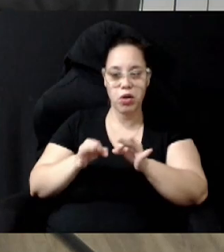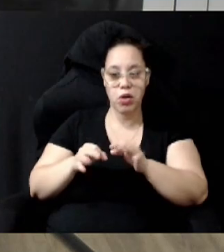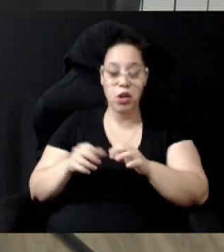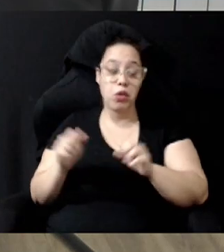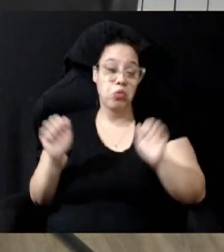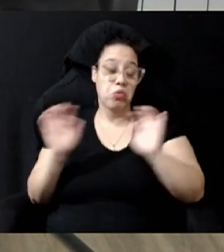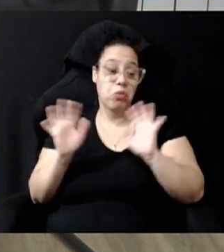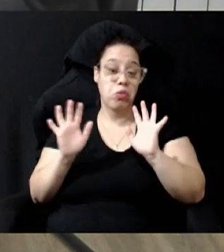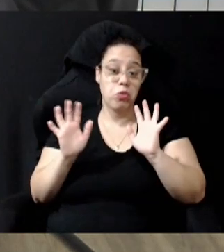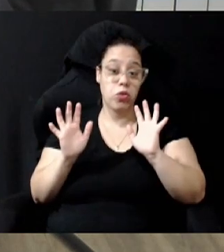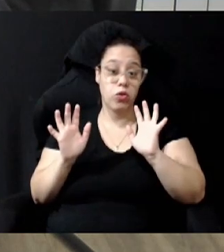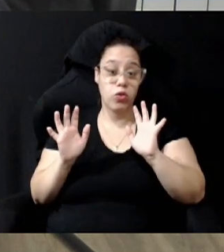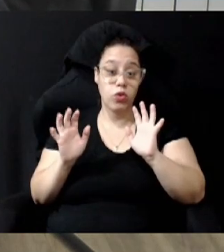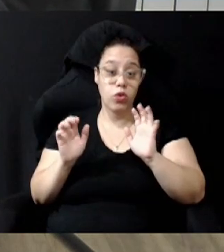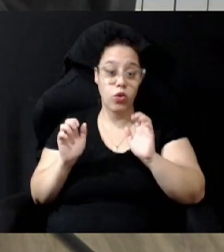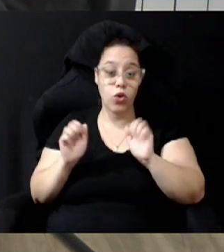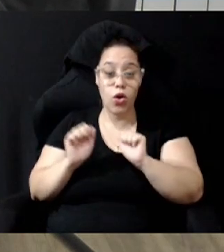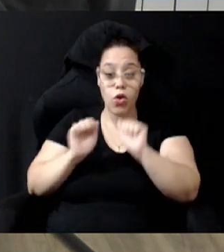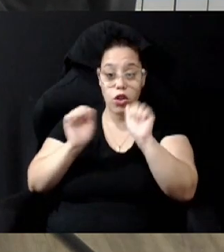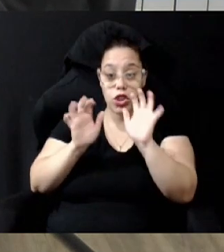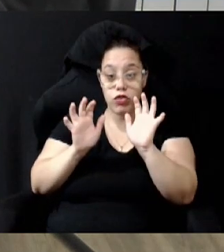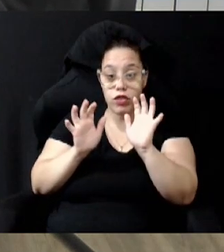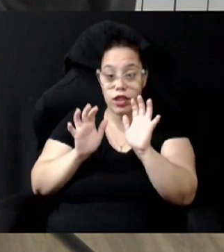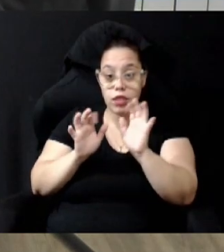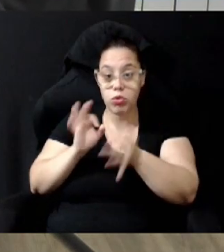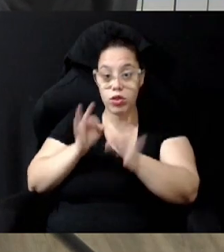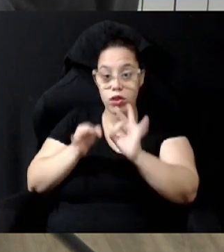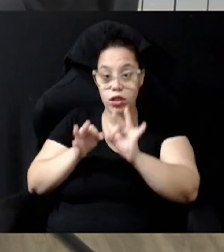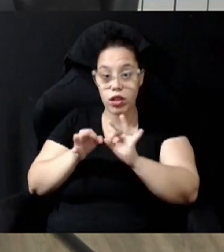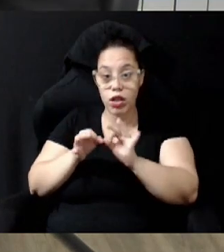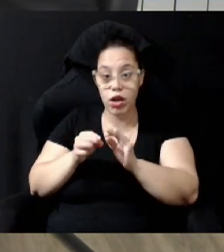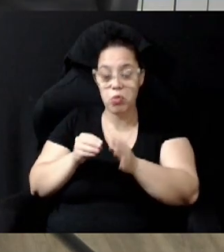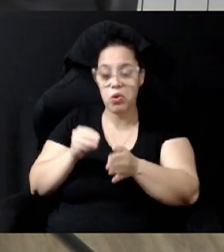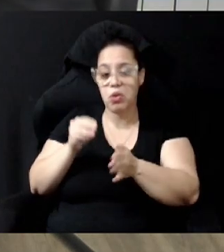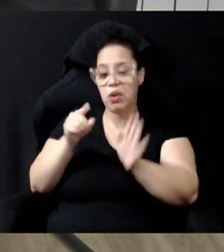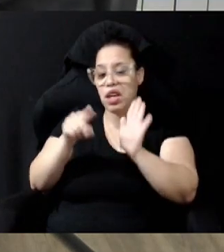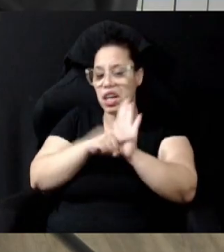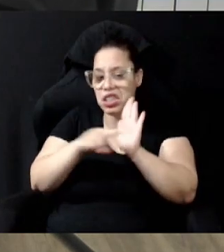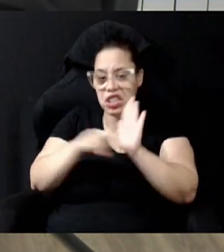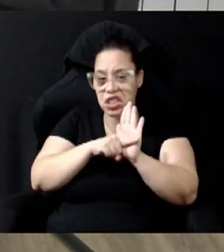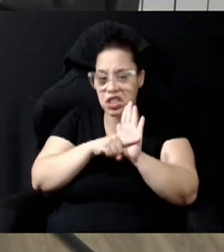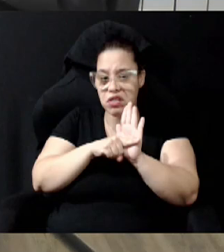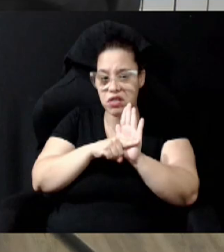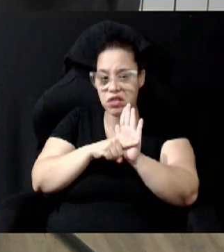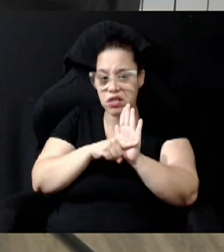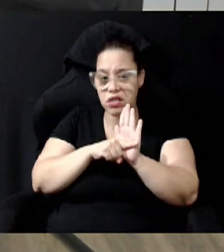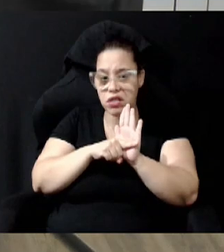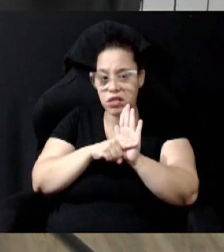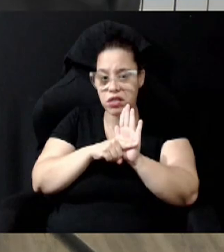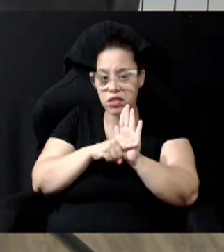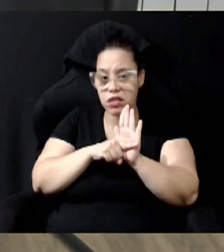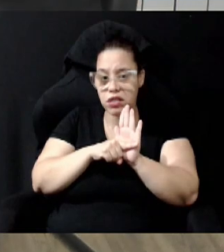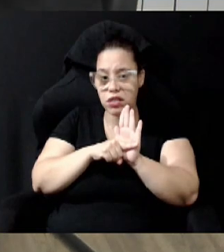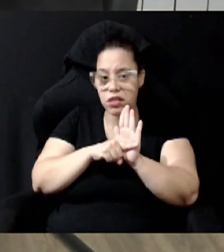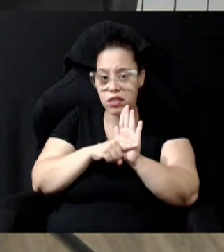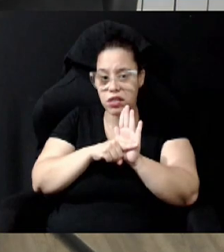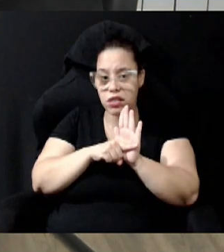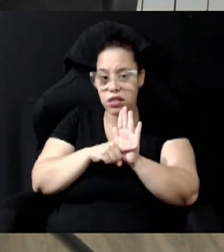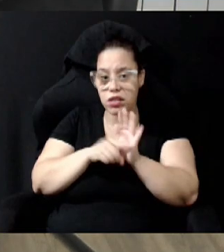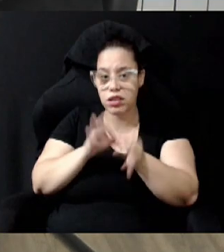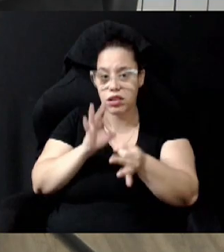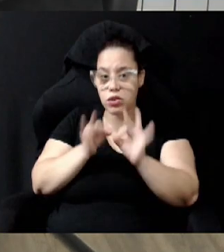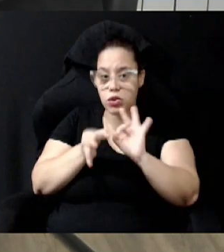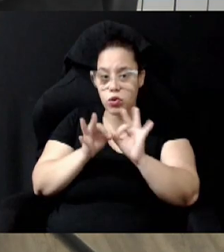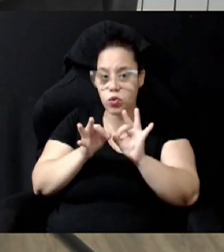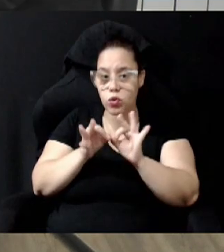o ativismo judicial é muito negativo, né? Ativismo é quando o judiciário toma a